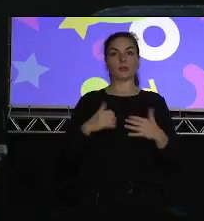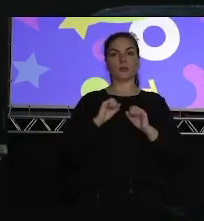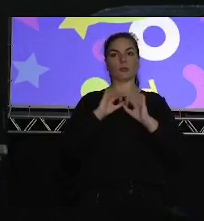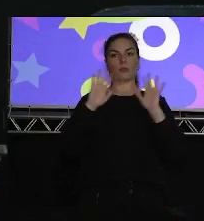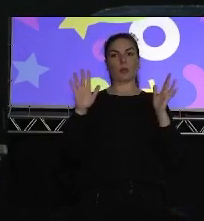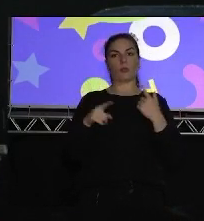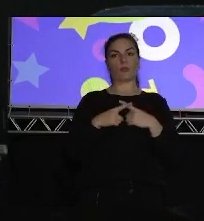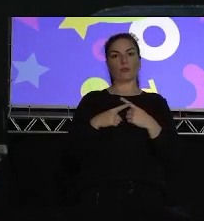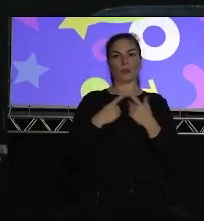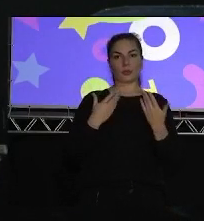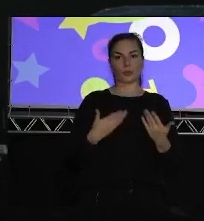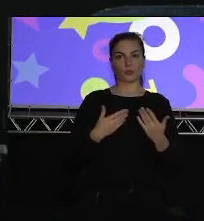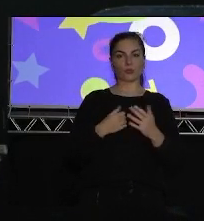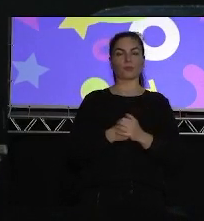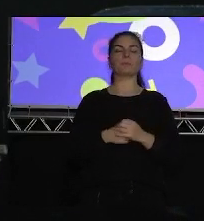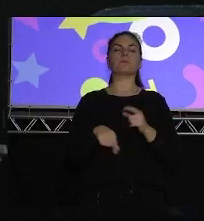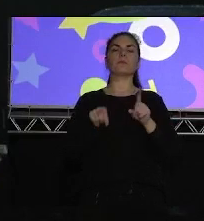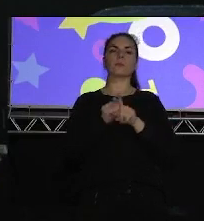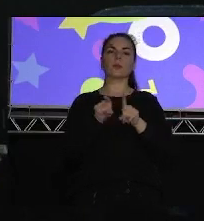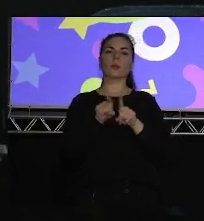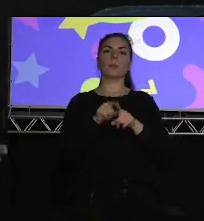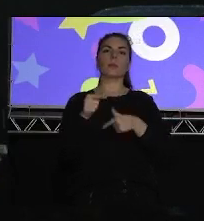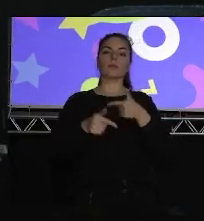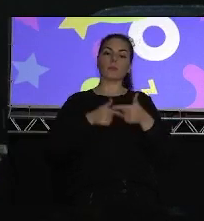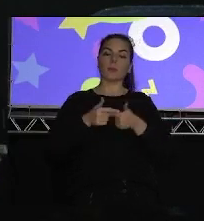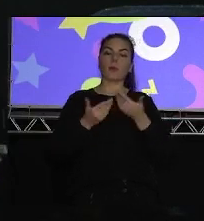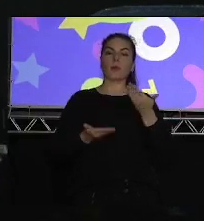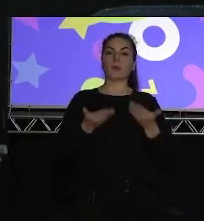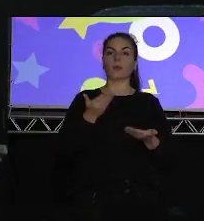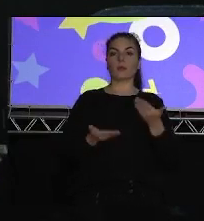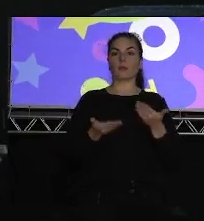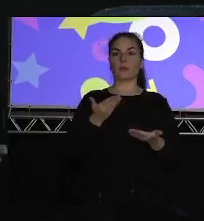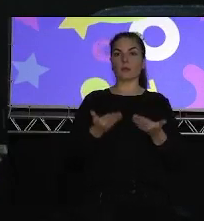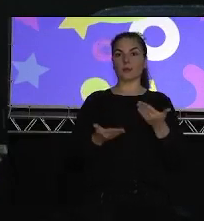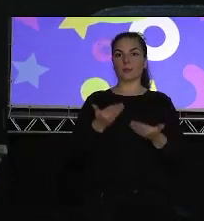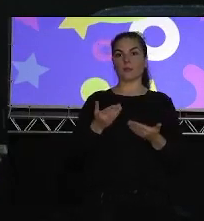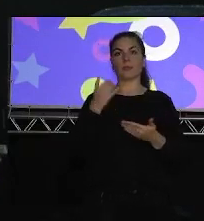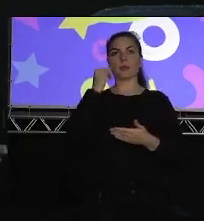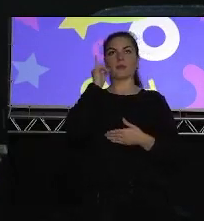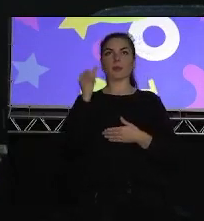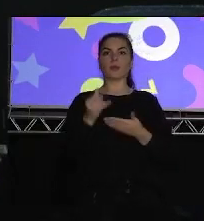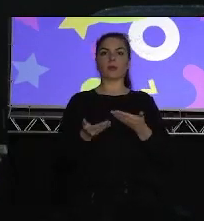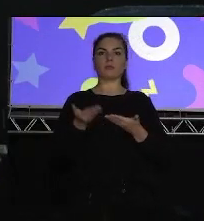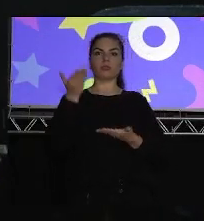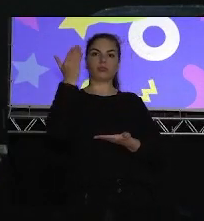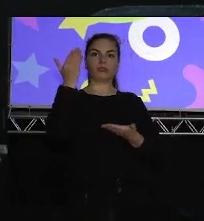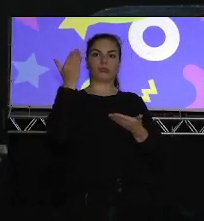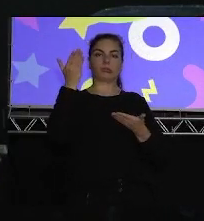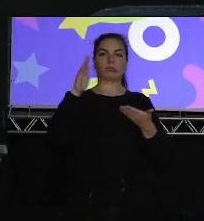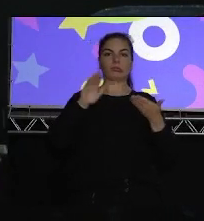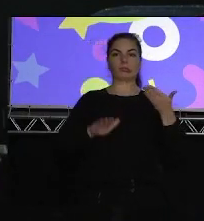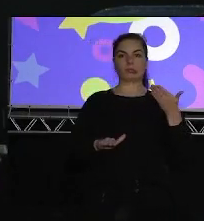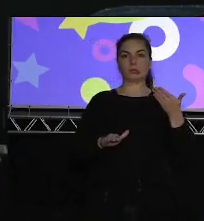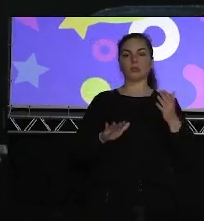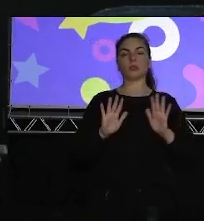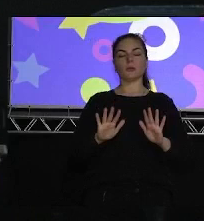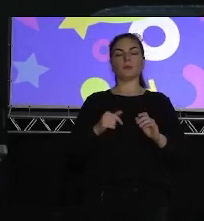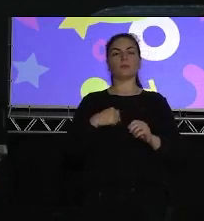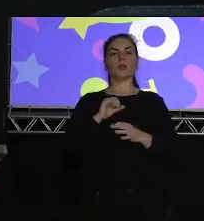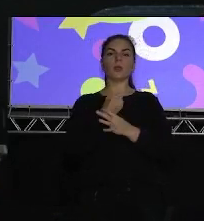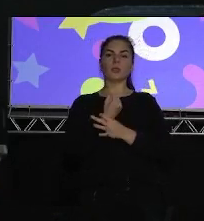isso, equilibrar esse fluxo de trabalho, né, para evitar excesso de demandas, né, garantir que